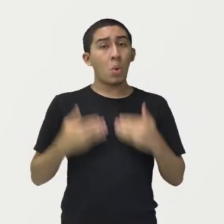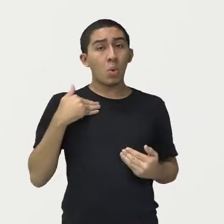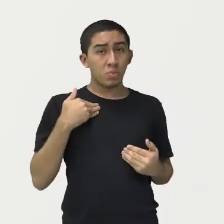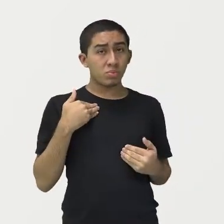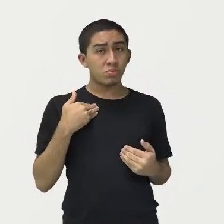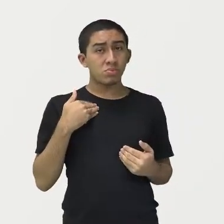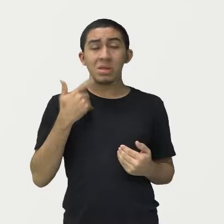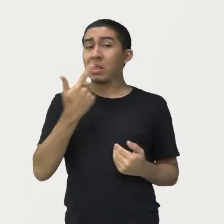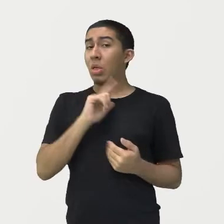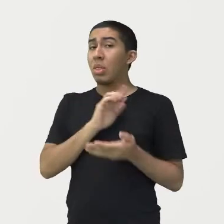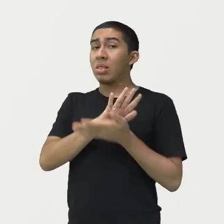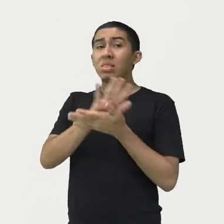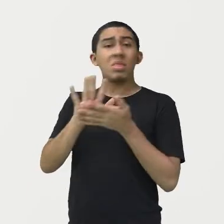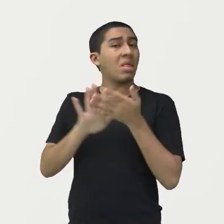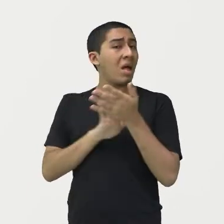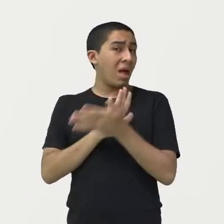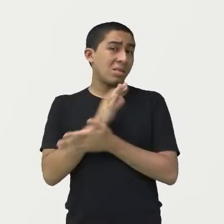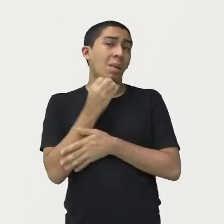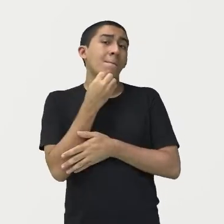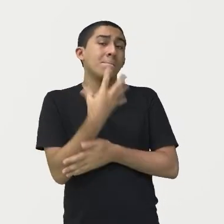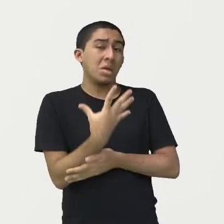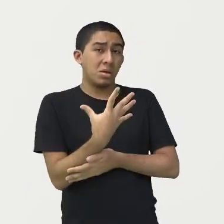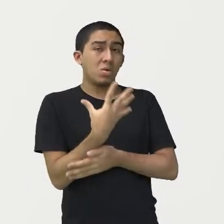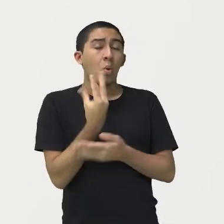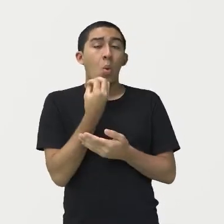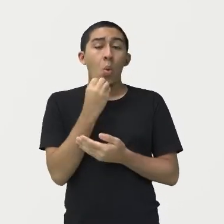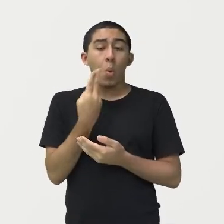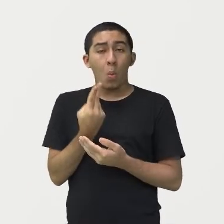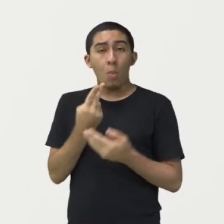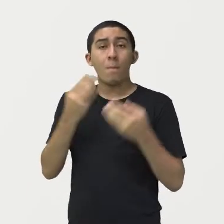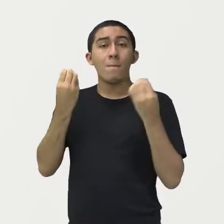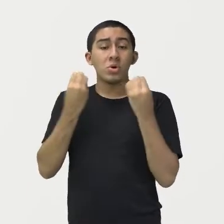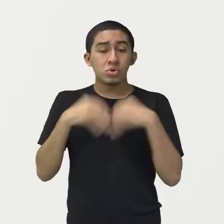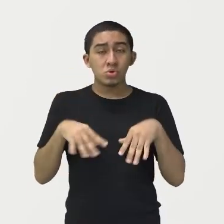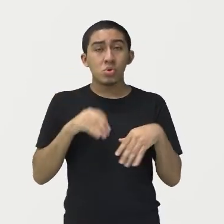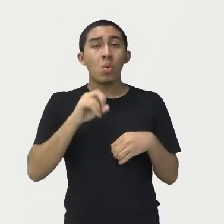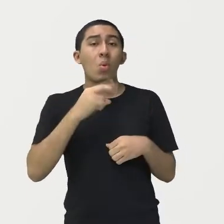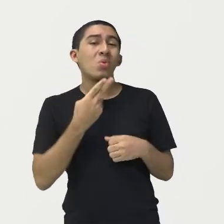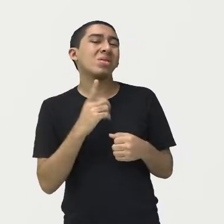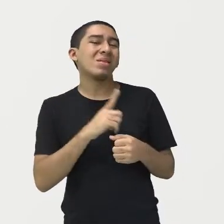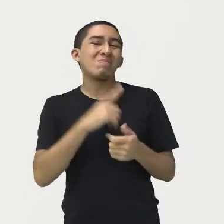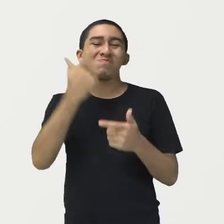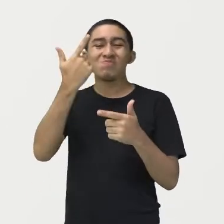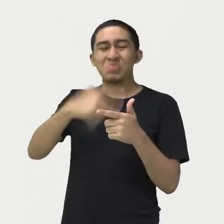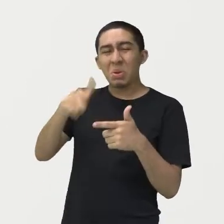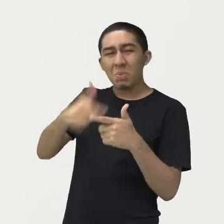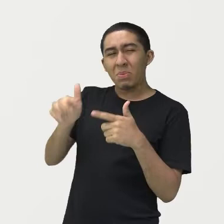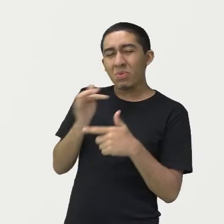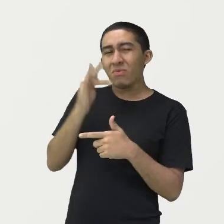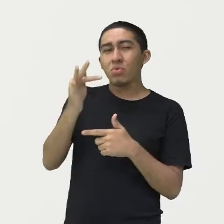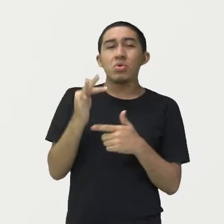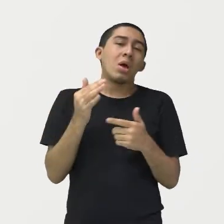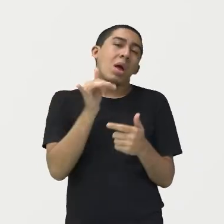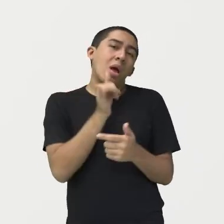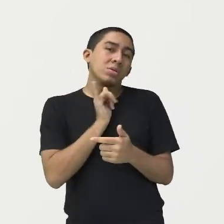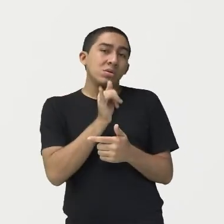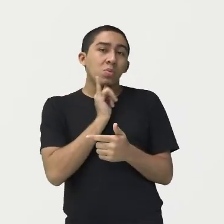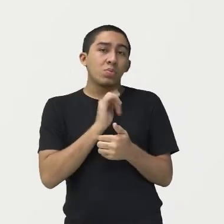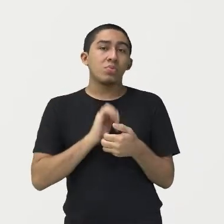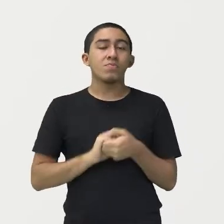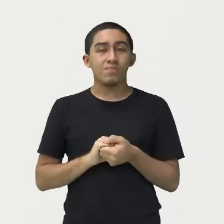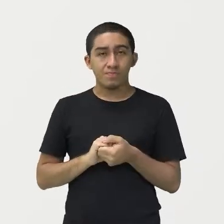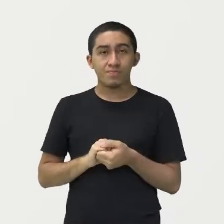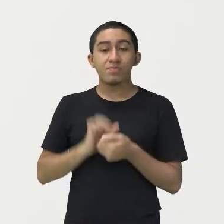não causar nenhuma vantagem ou prejuízo, ou ainda desencadear problemas, como no caso